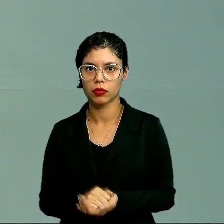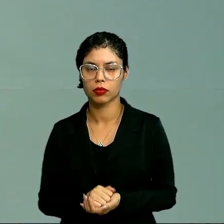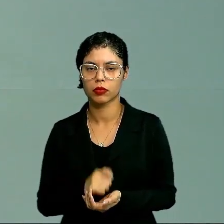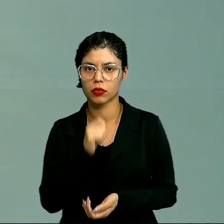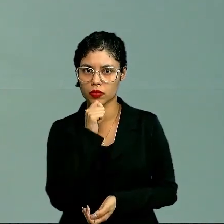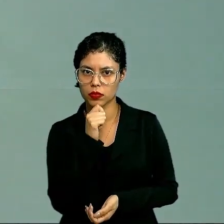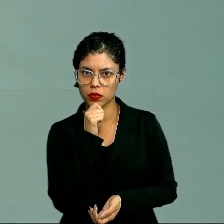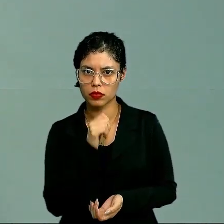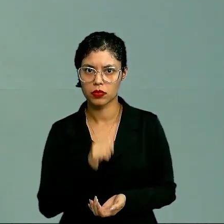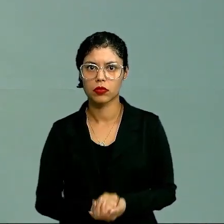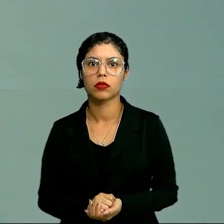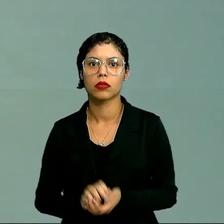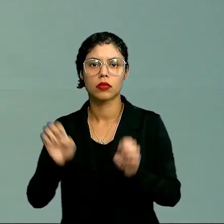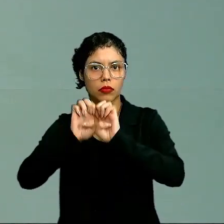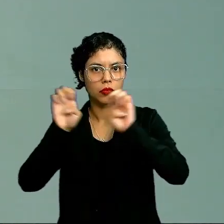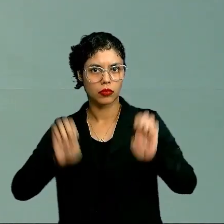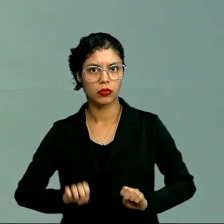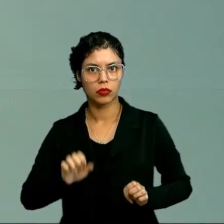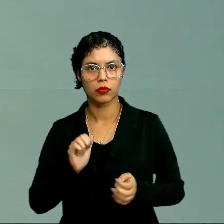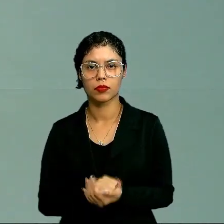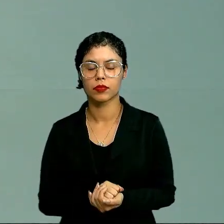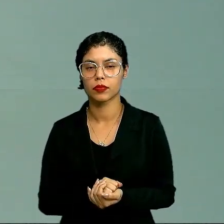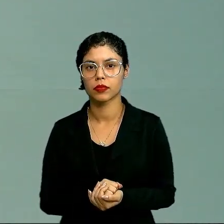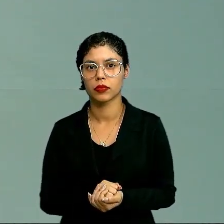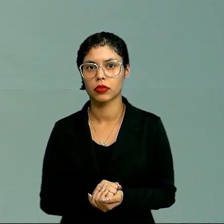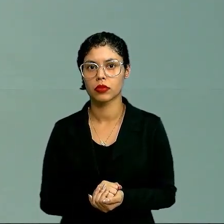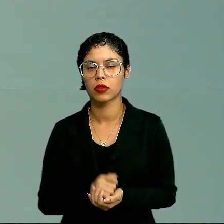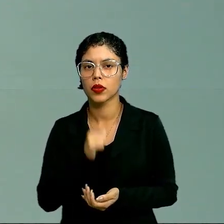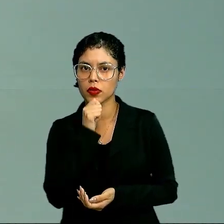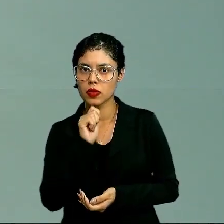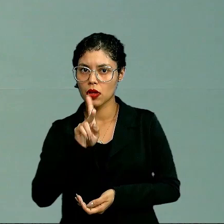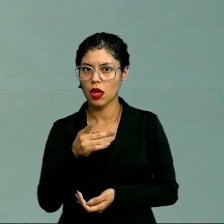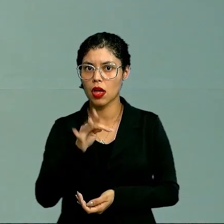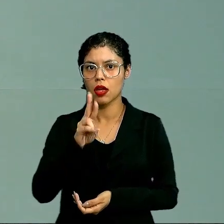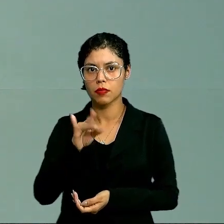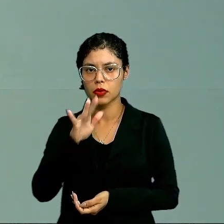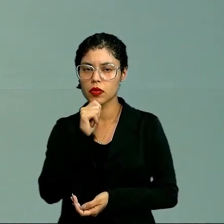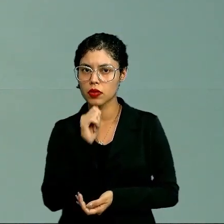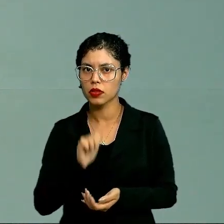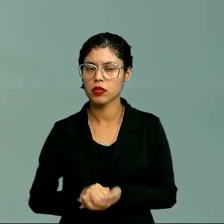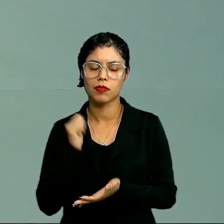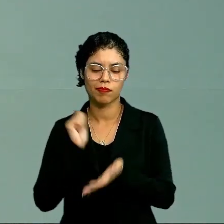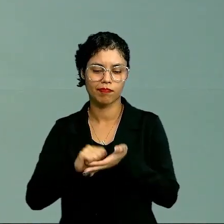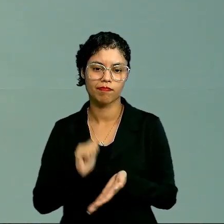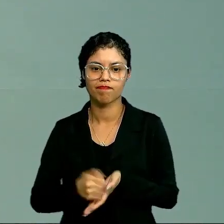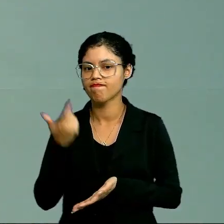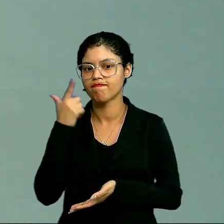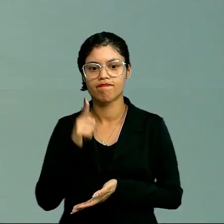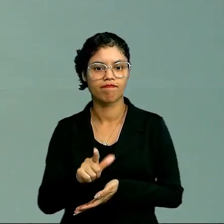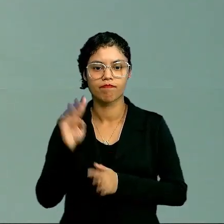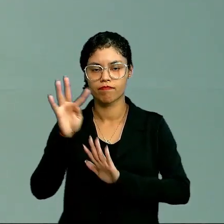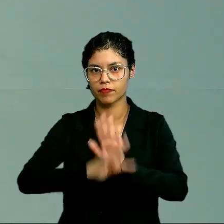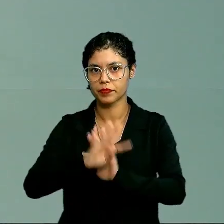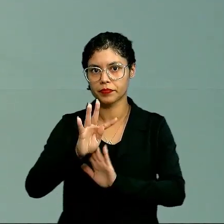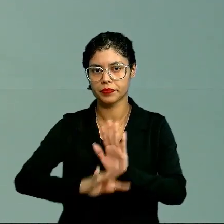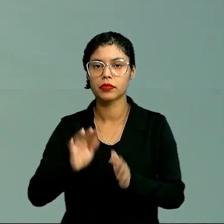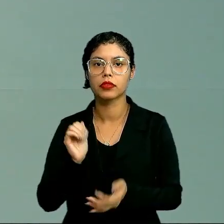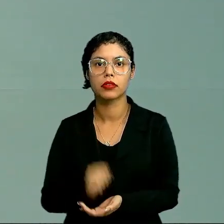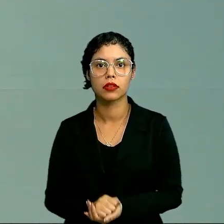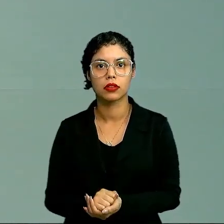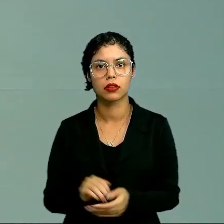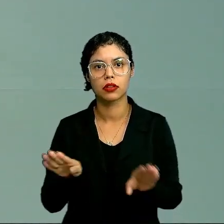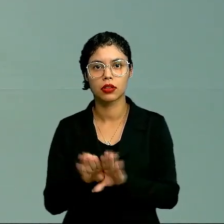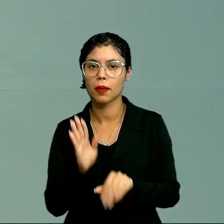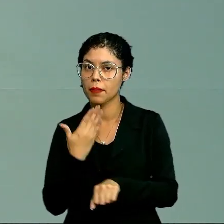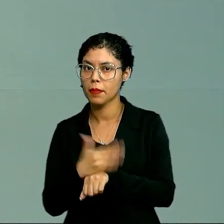por exemplo, uma estrutura, se você não tiver o hábito da escrita, dificilmente você vai conseguir escrever um texto. É porque a prática vai